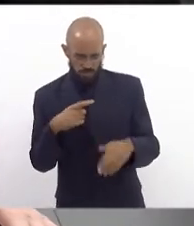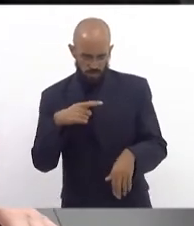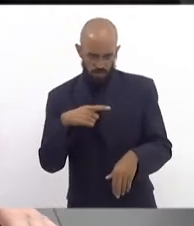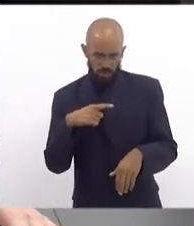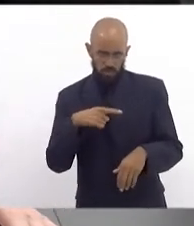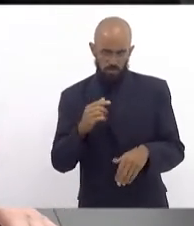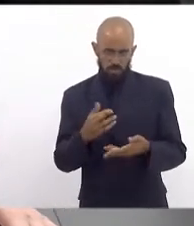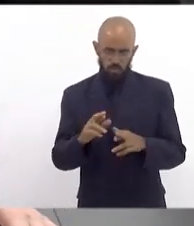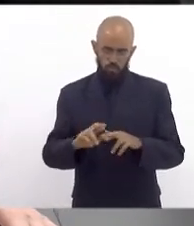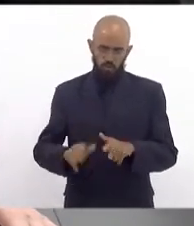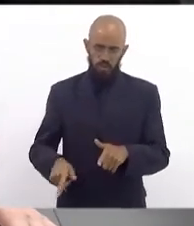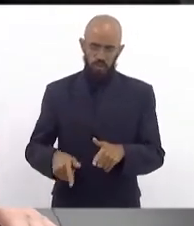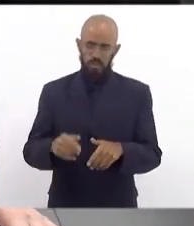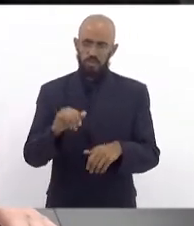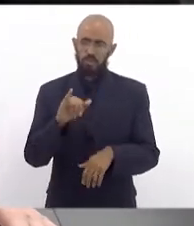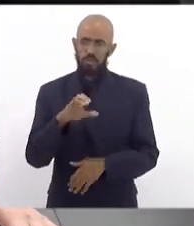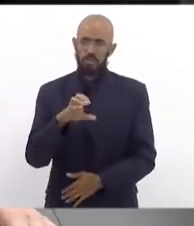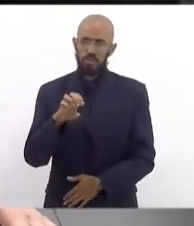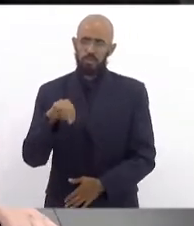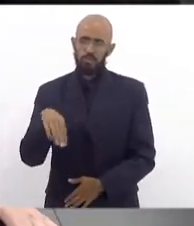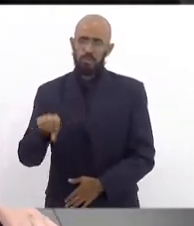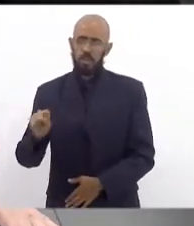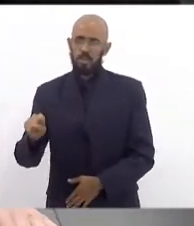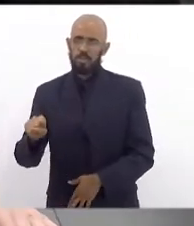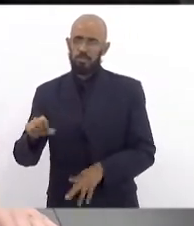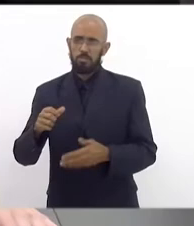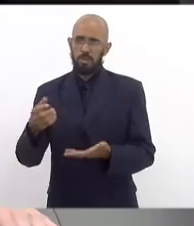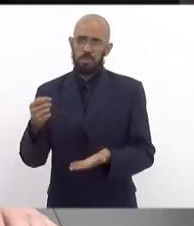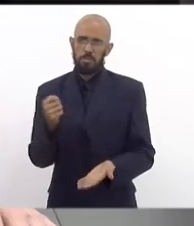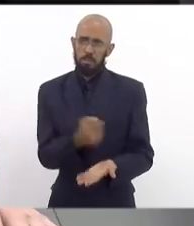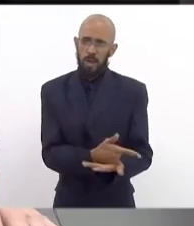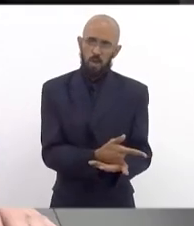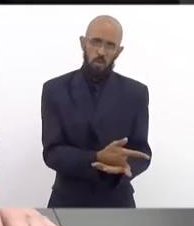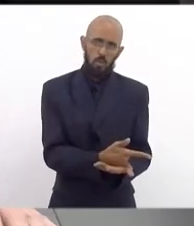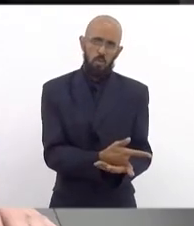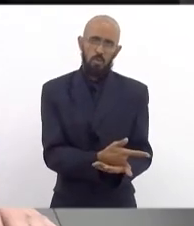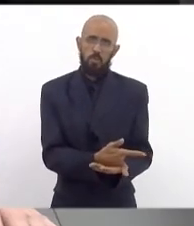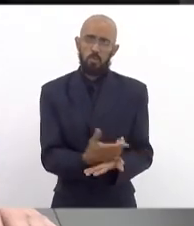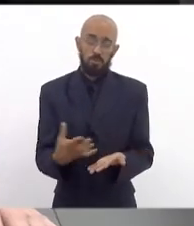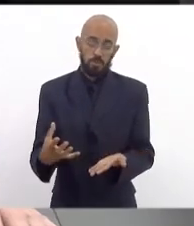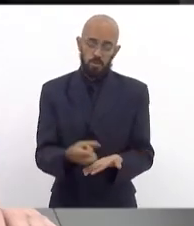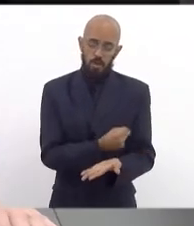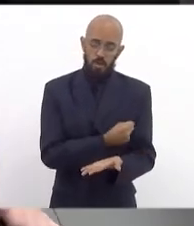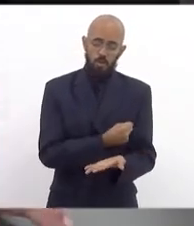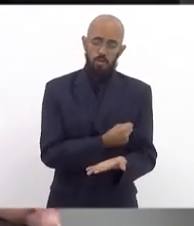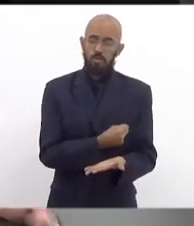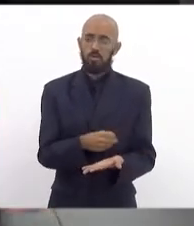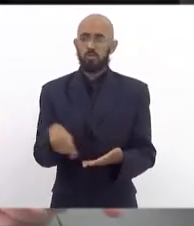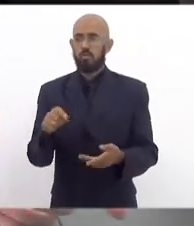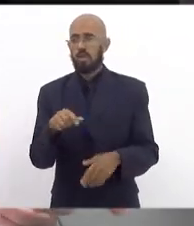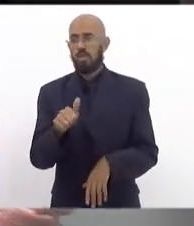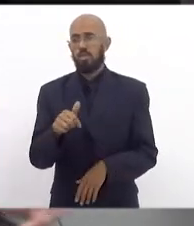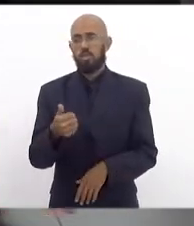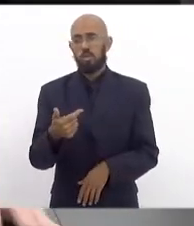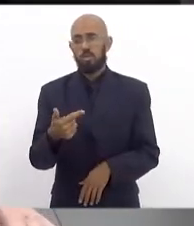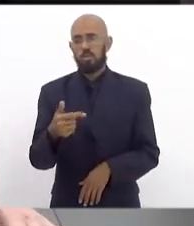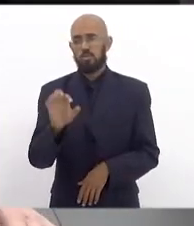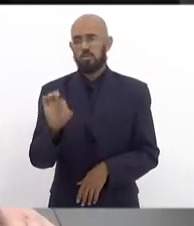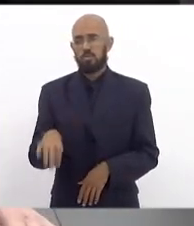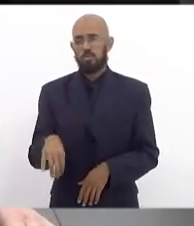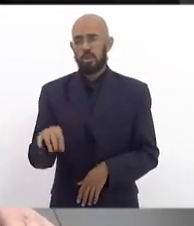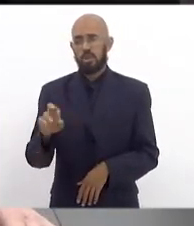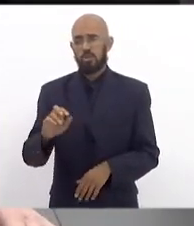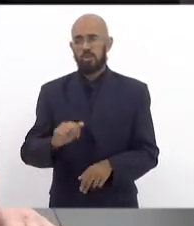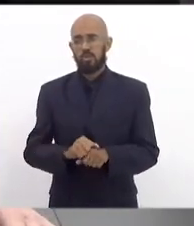diferença de ICMS ali a ser recolhido E aí eu tô falando aqui é de um valor de doze por cento sobre as